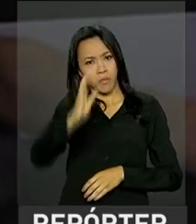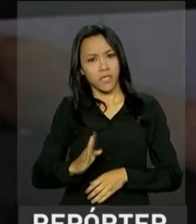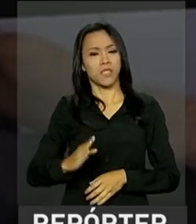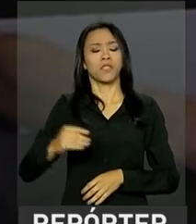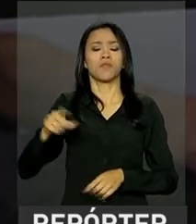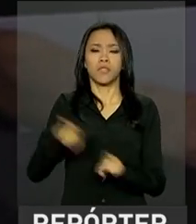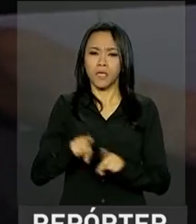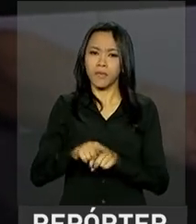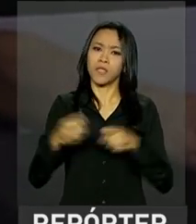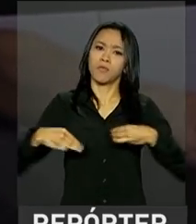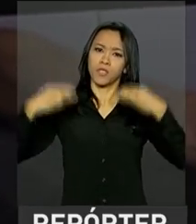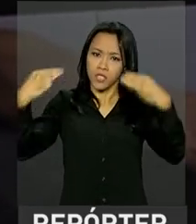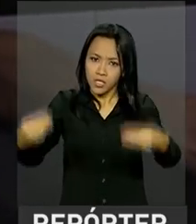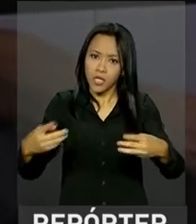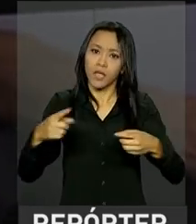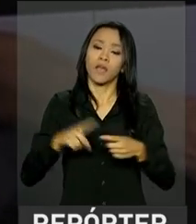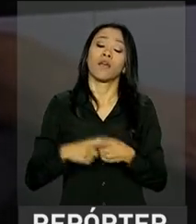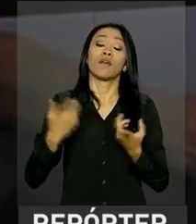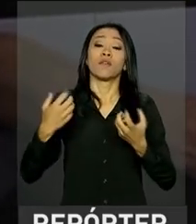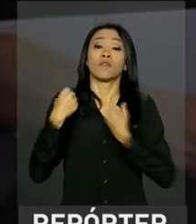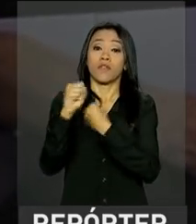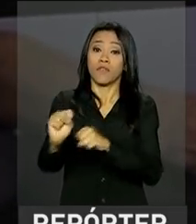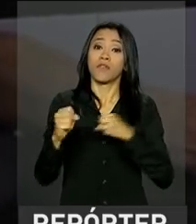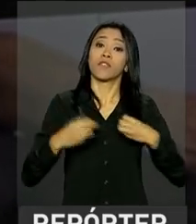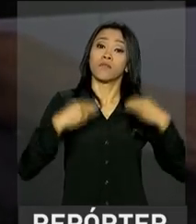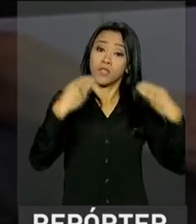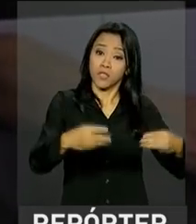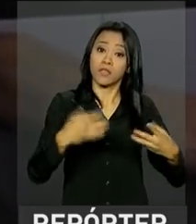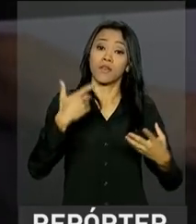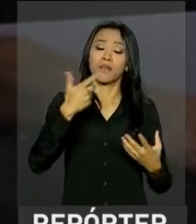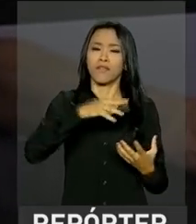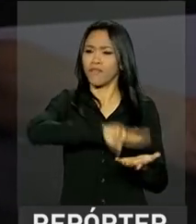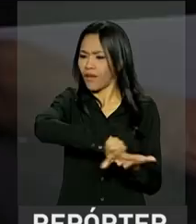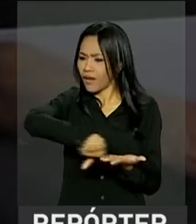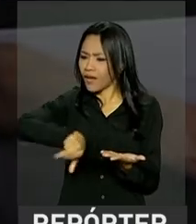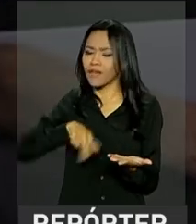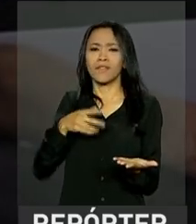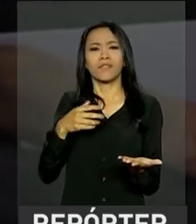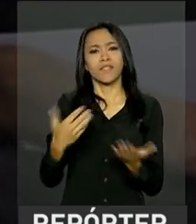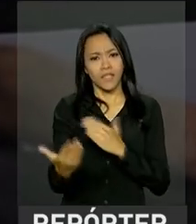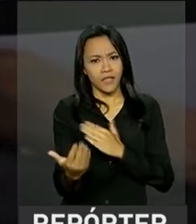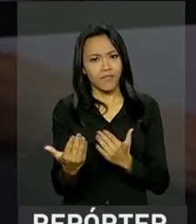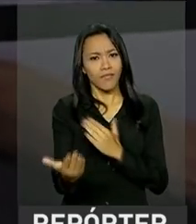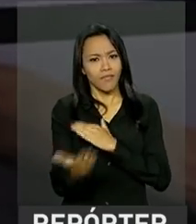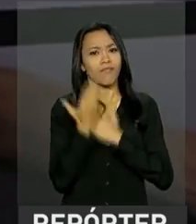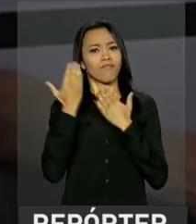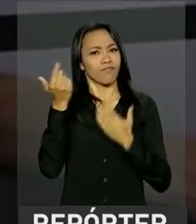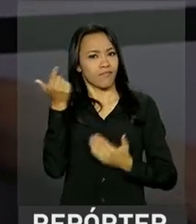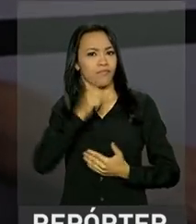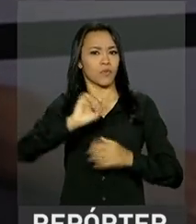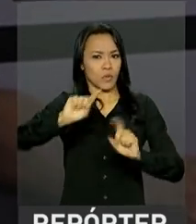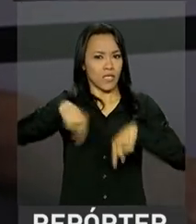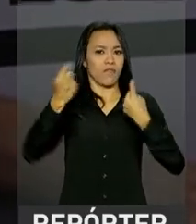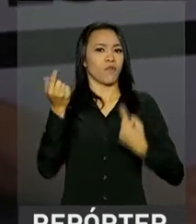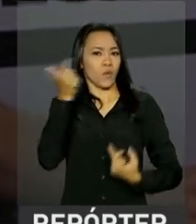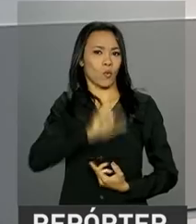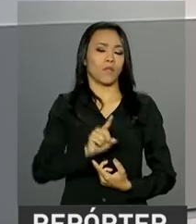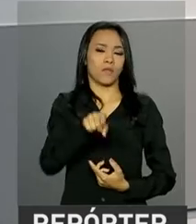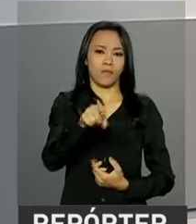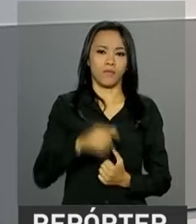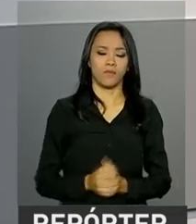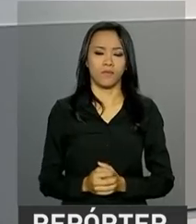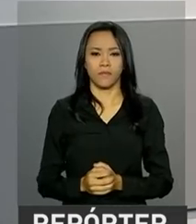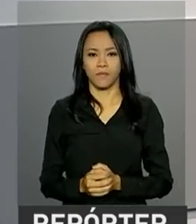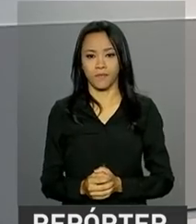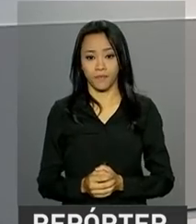tecnologia da telebrás na aeronáutica e todos aqueles que se dispuseram a este desafio que está dando certo